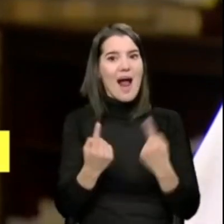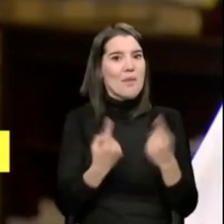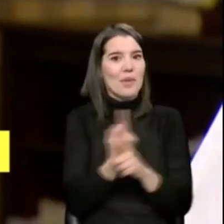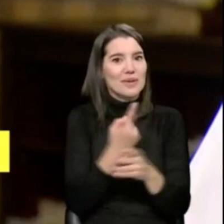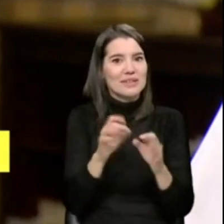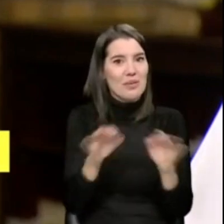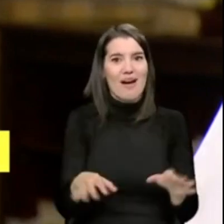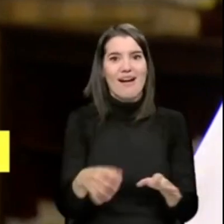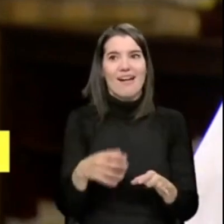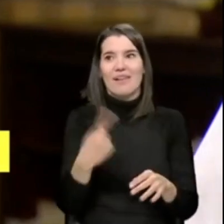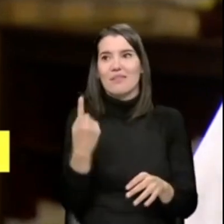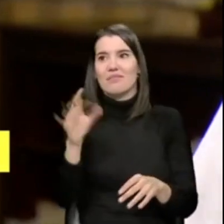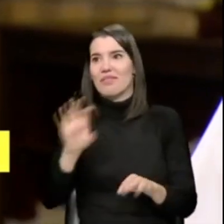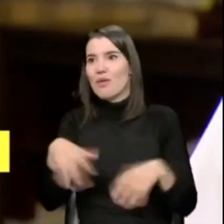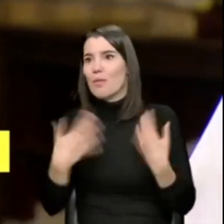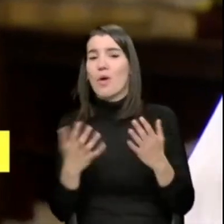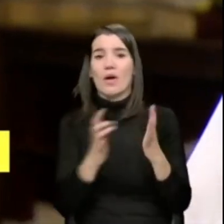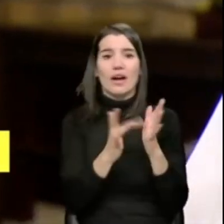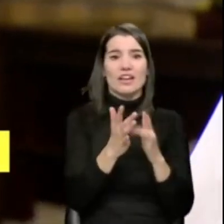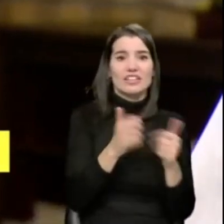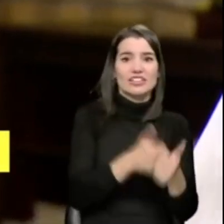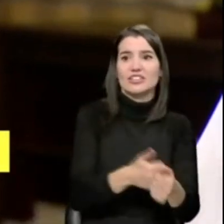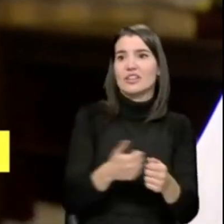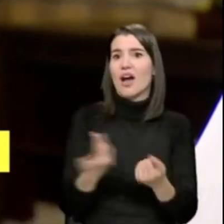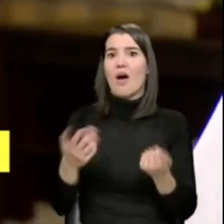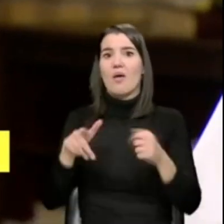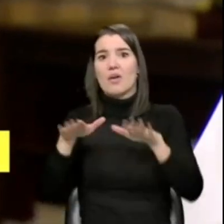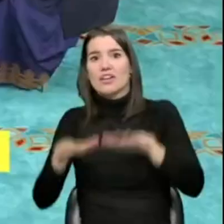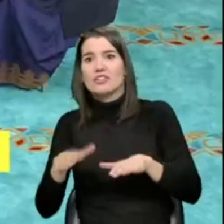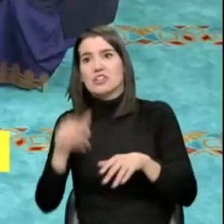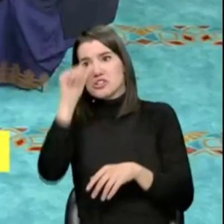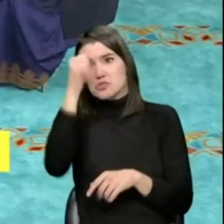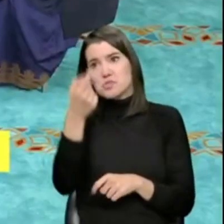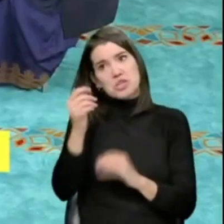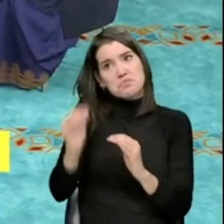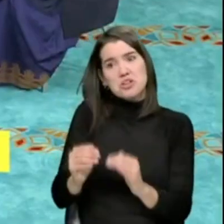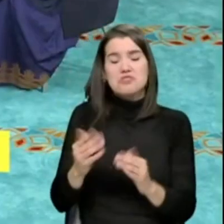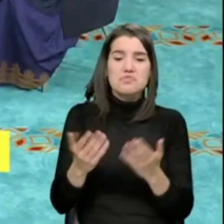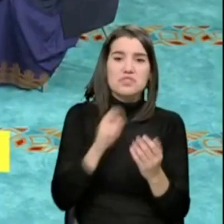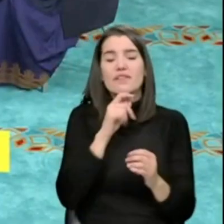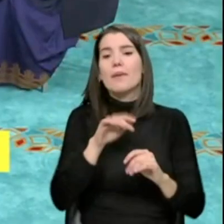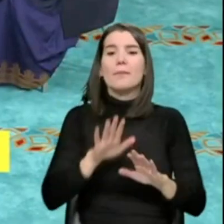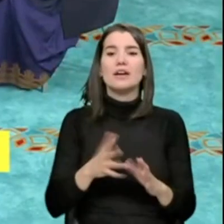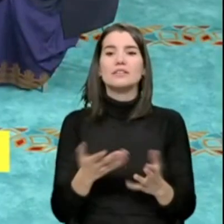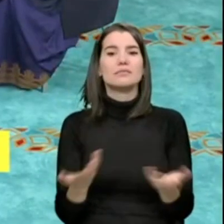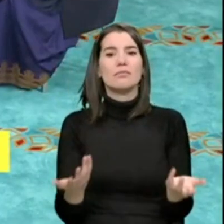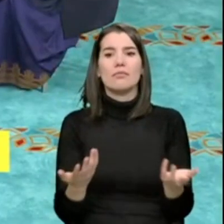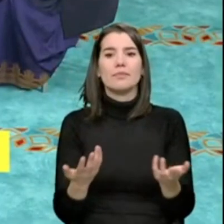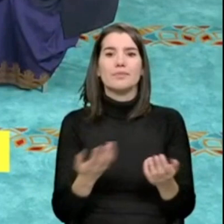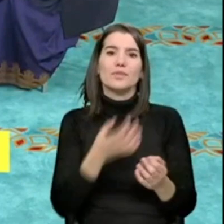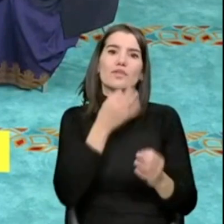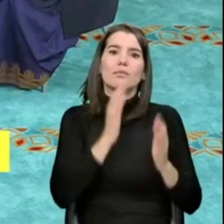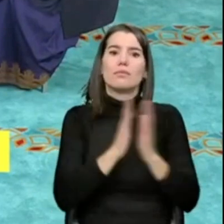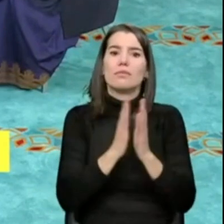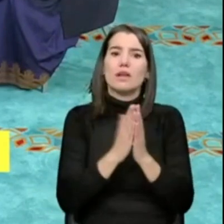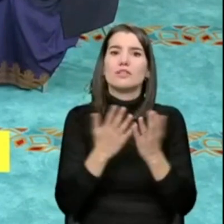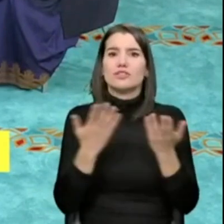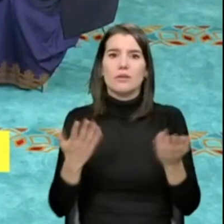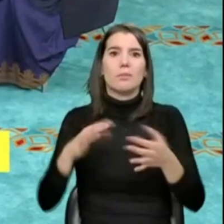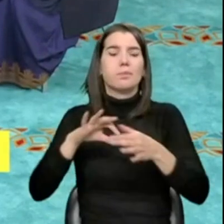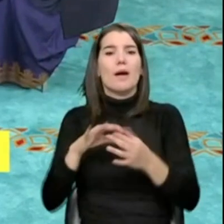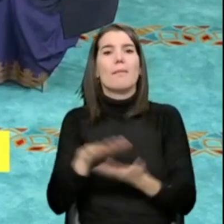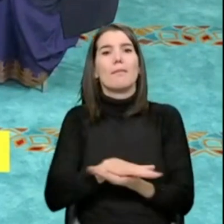seja de uma forma ou de outra. O cristão, o islão, o hinduísmo talvez um bocadinho menos, mas estamos a falar nas religiões abrâmicas.